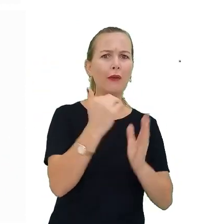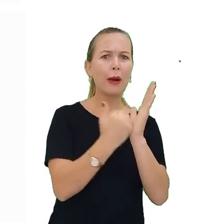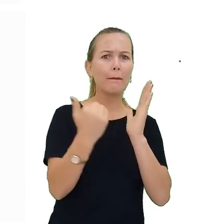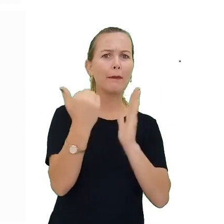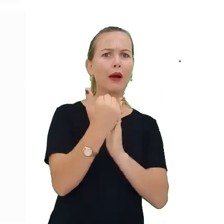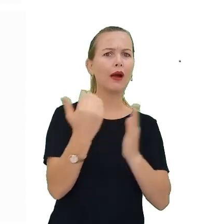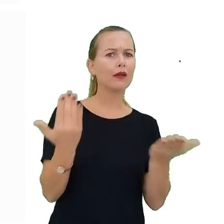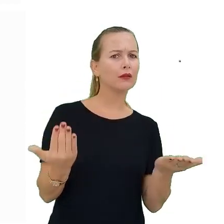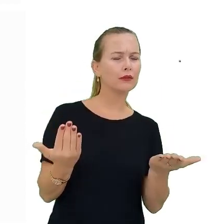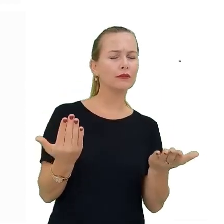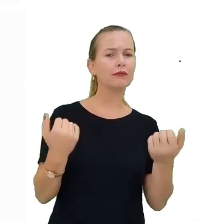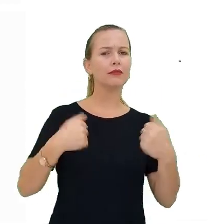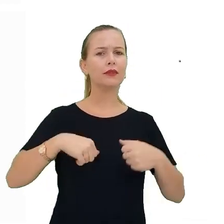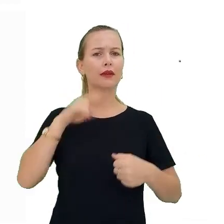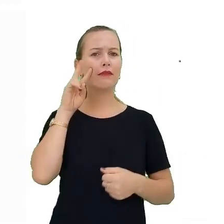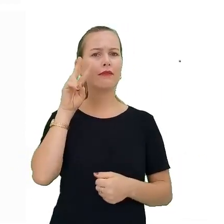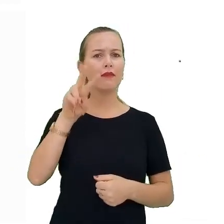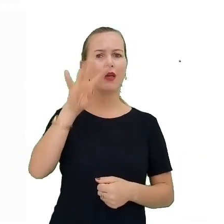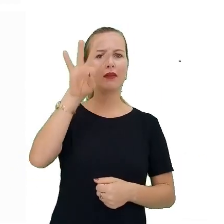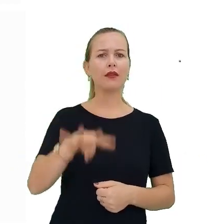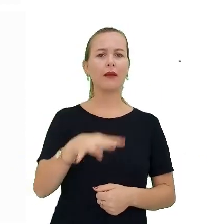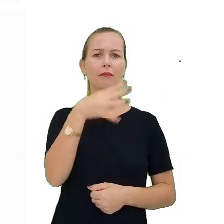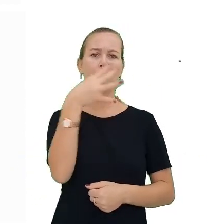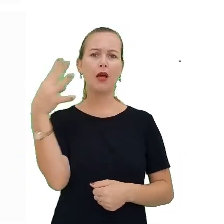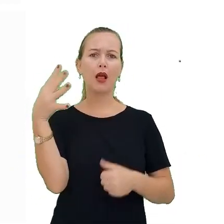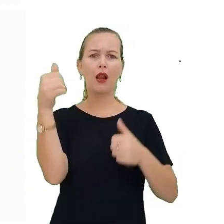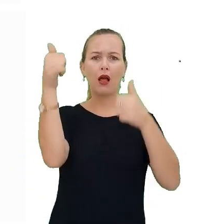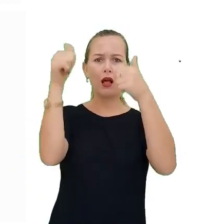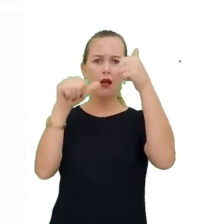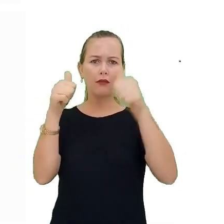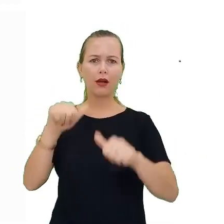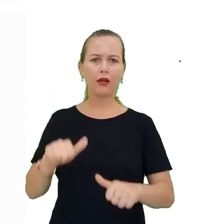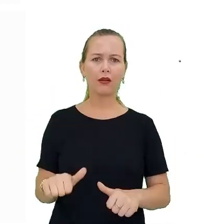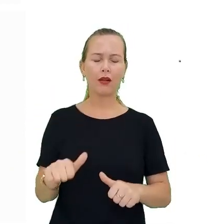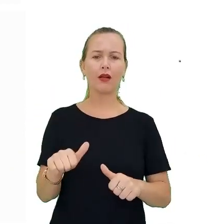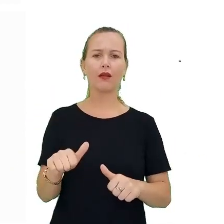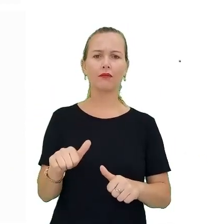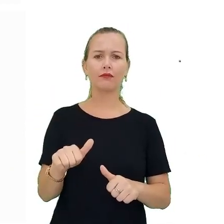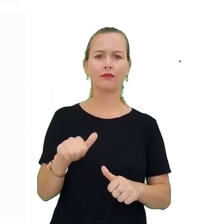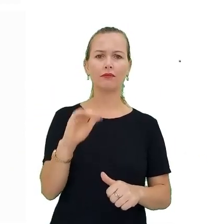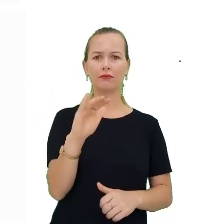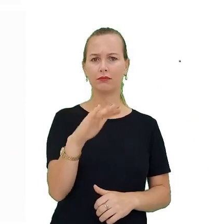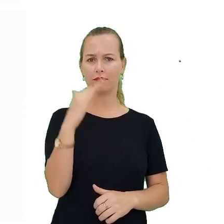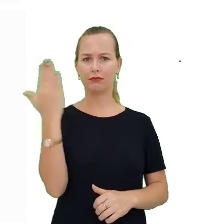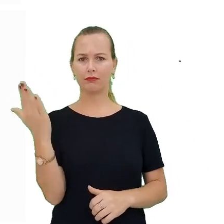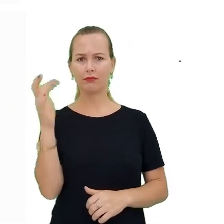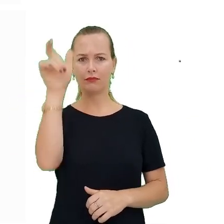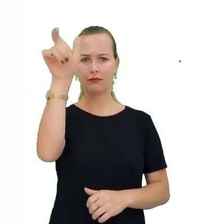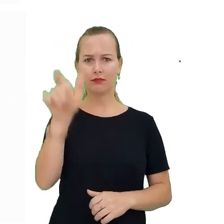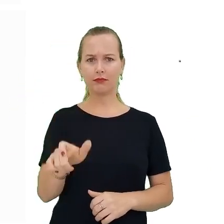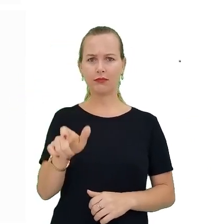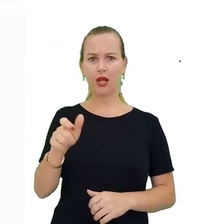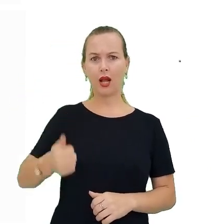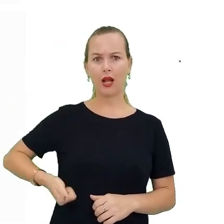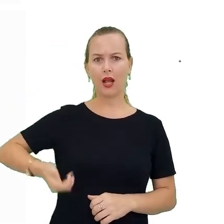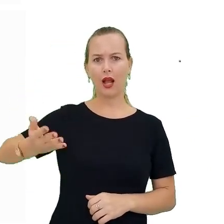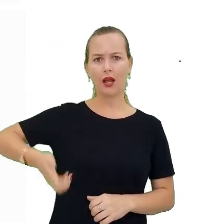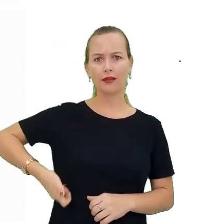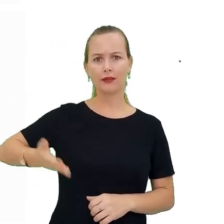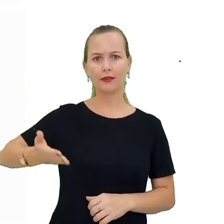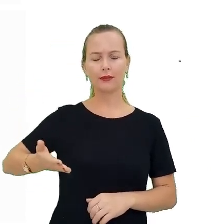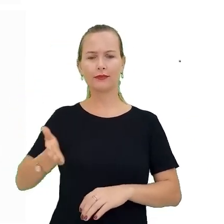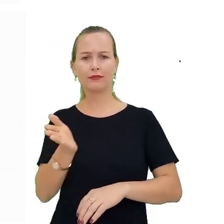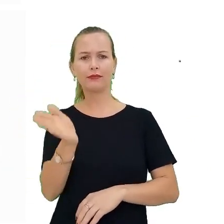Precisamos analisar e entender os dados expostos na tabela demonstrada. A coluna da esquerda mostra os